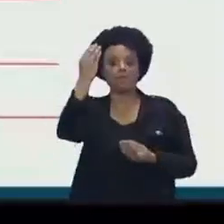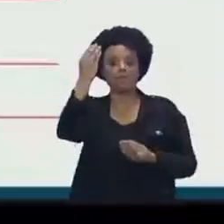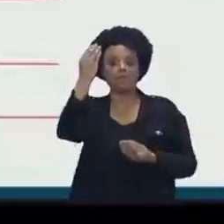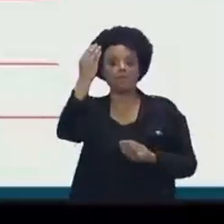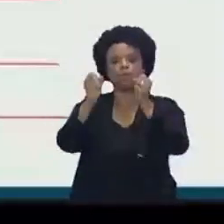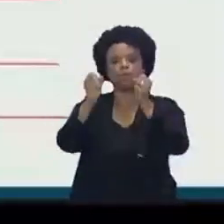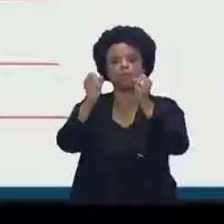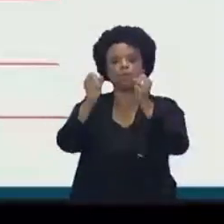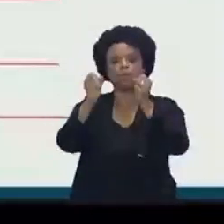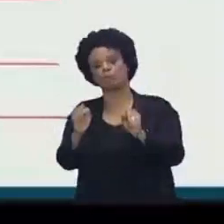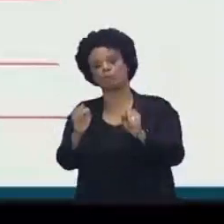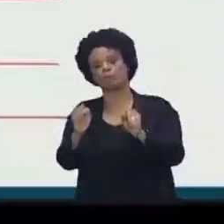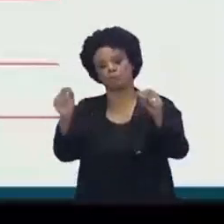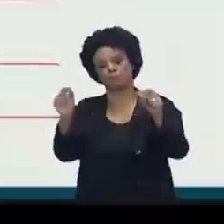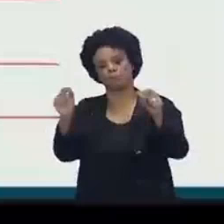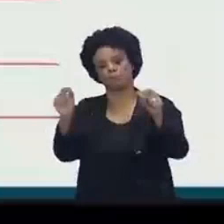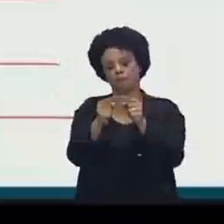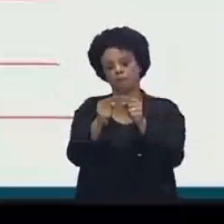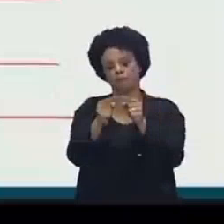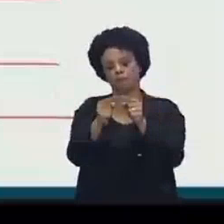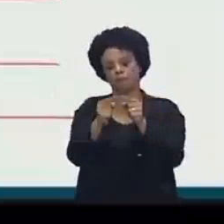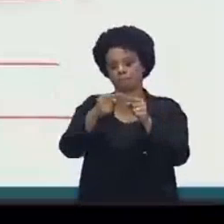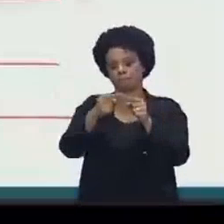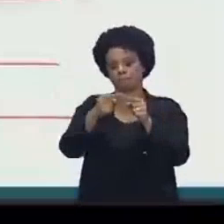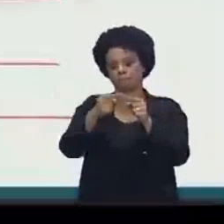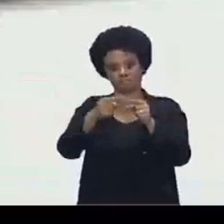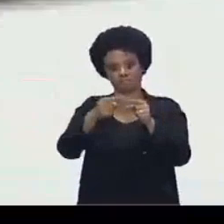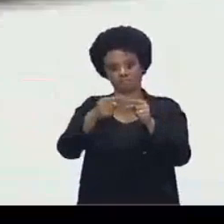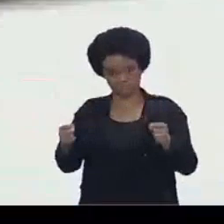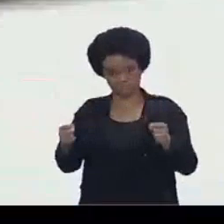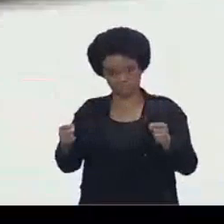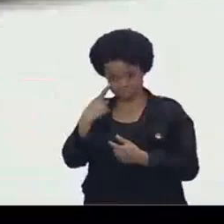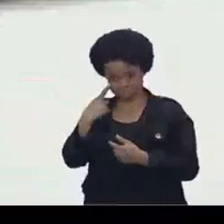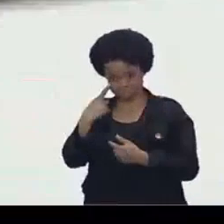ser feito essas medidas, né?